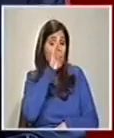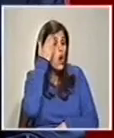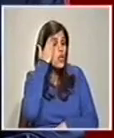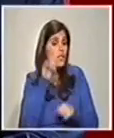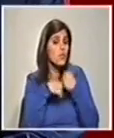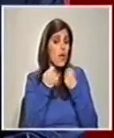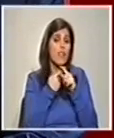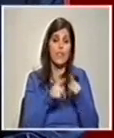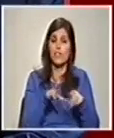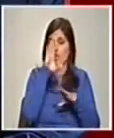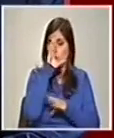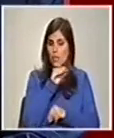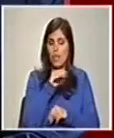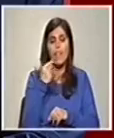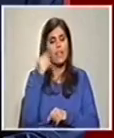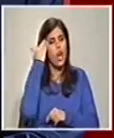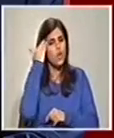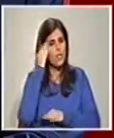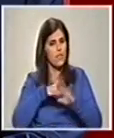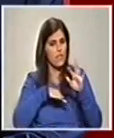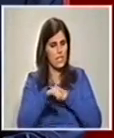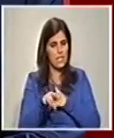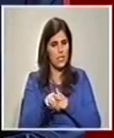social. Tem uma consciência de fazer que eu acho que é